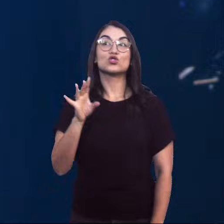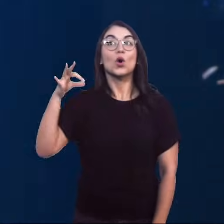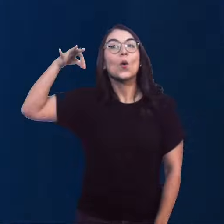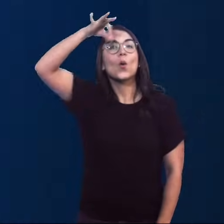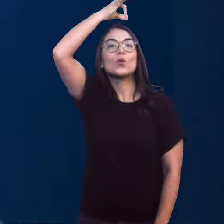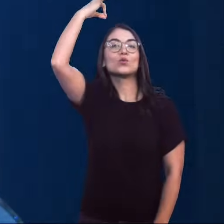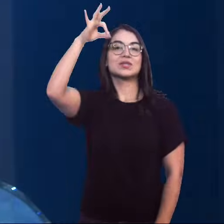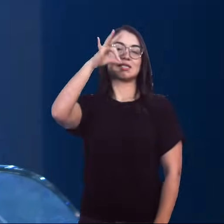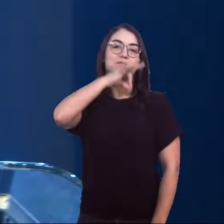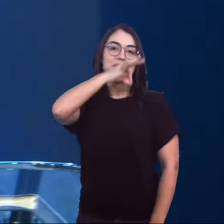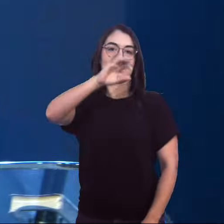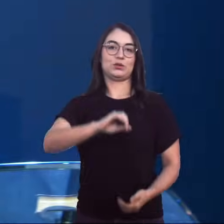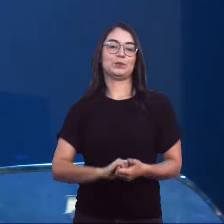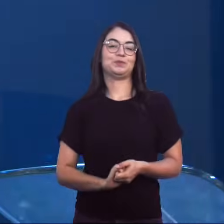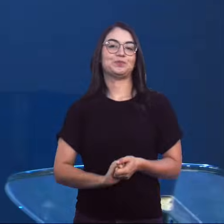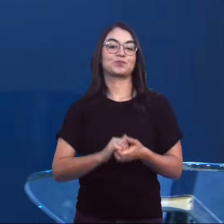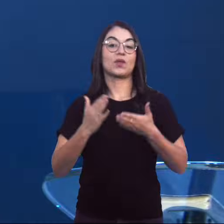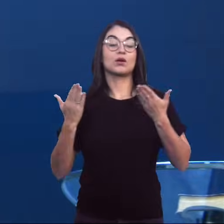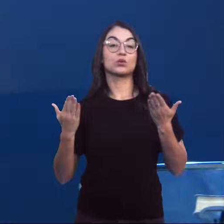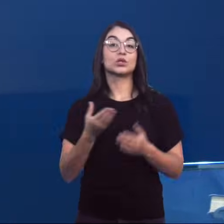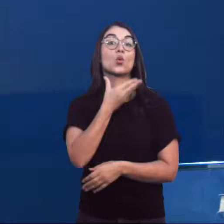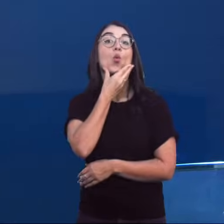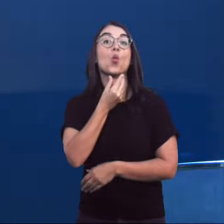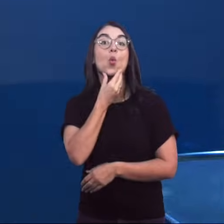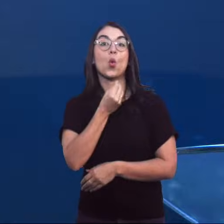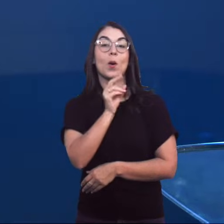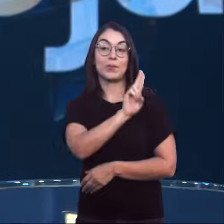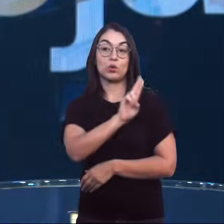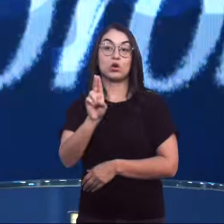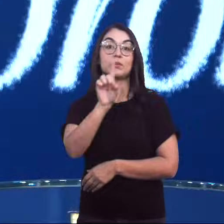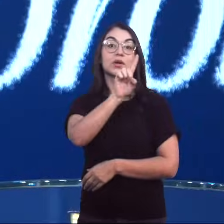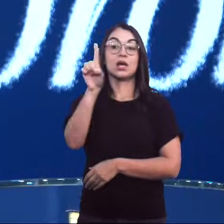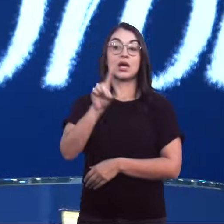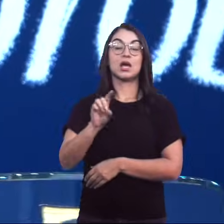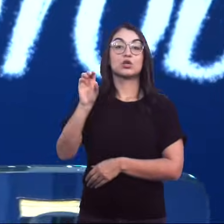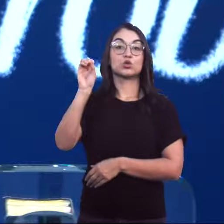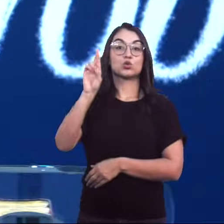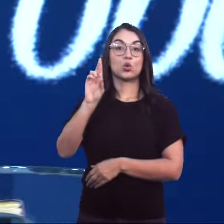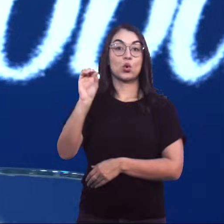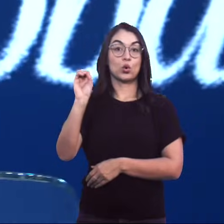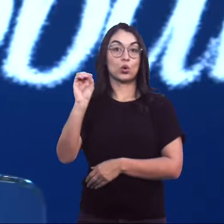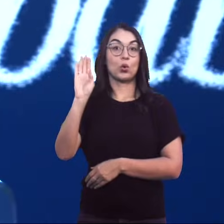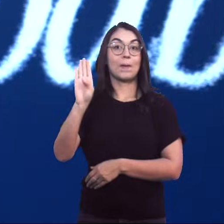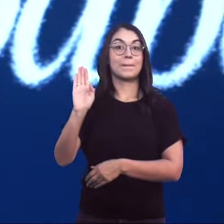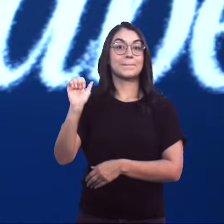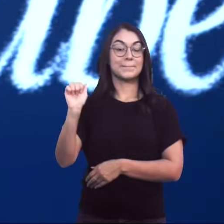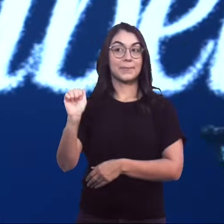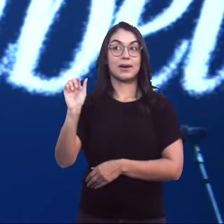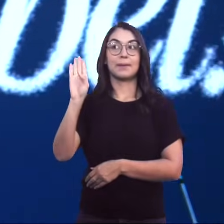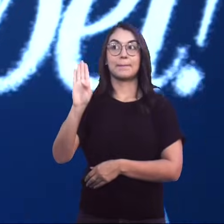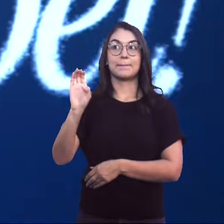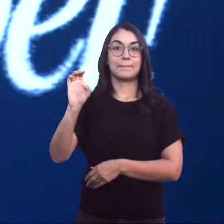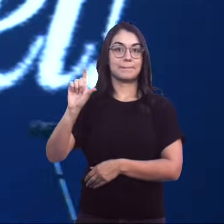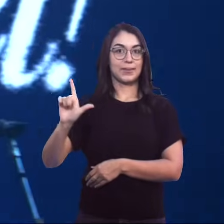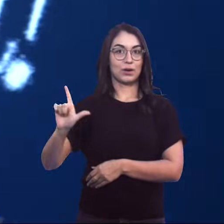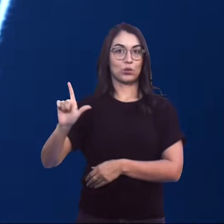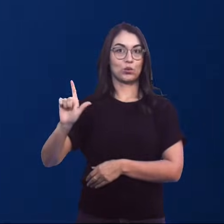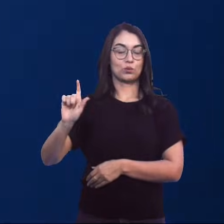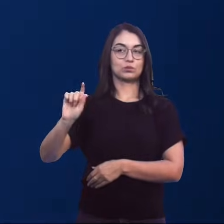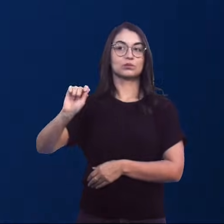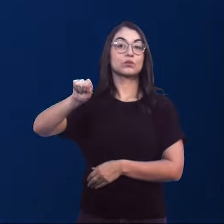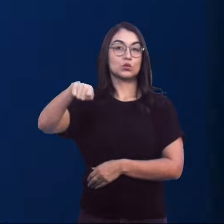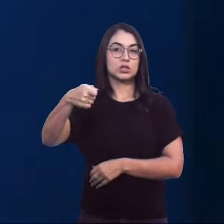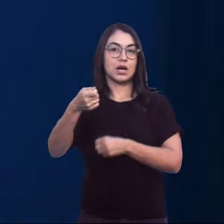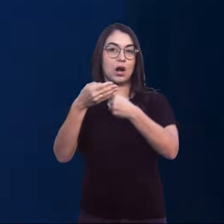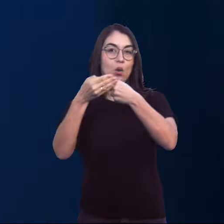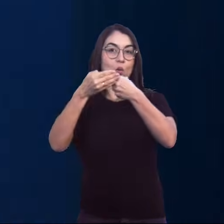de Zorobabel. Um homem de Deus que muitas vezes a gente não conversa na igreja, mas que foi um grande homem de Deus.